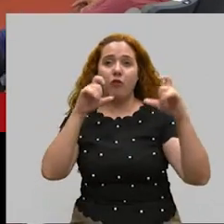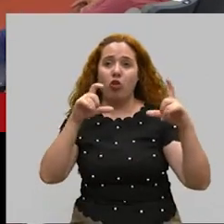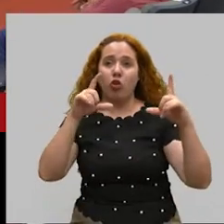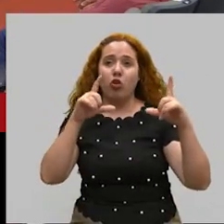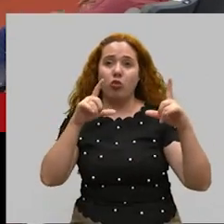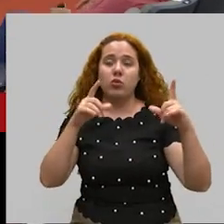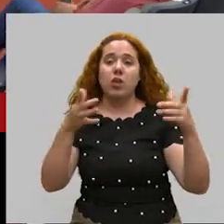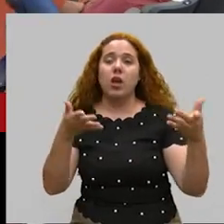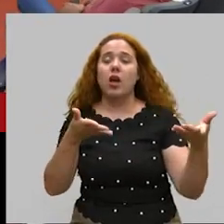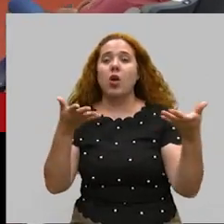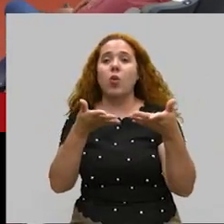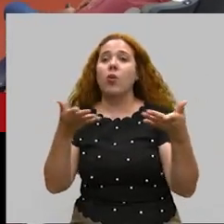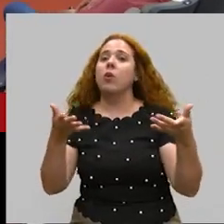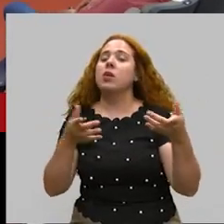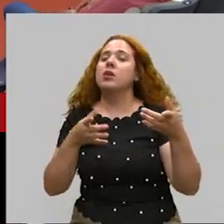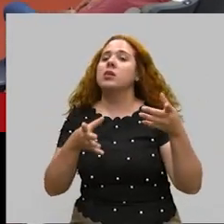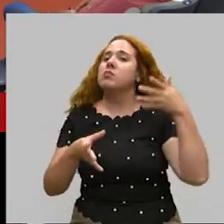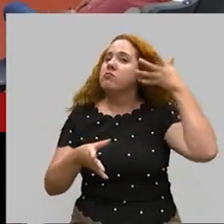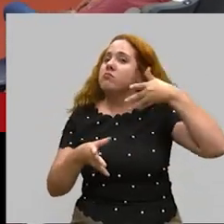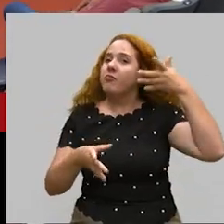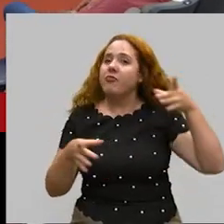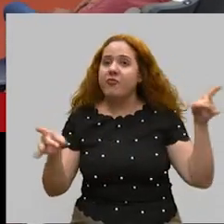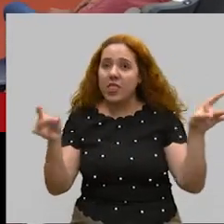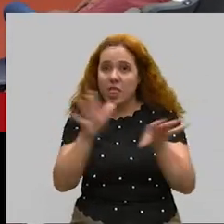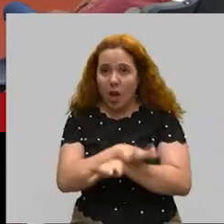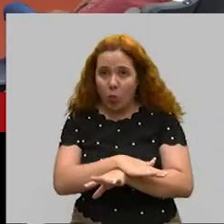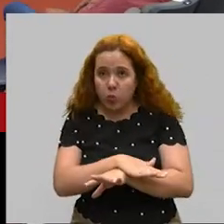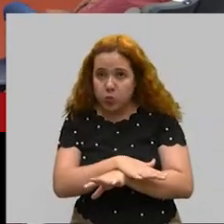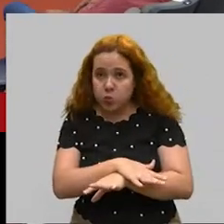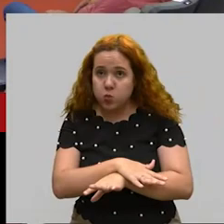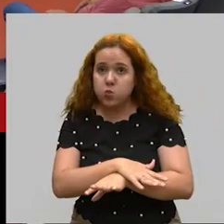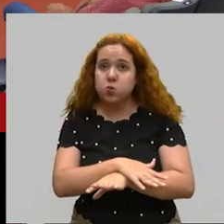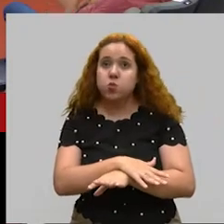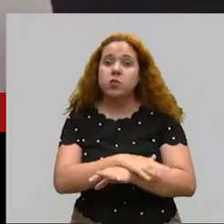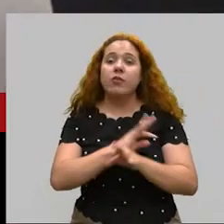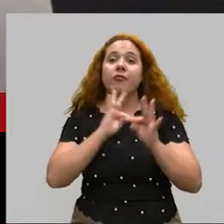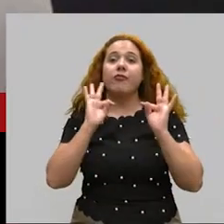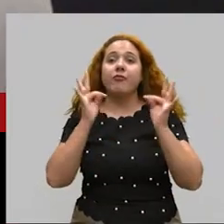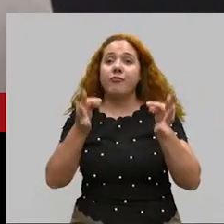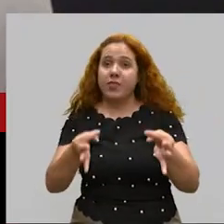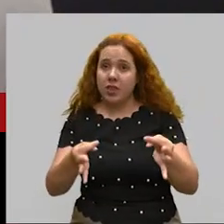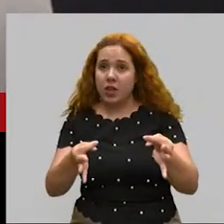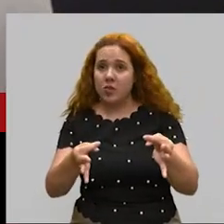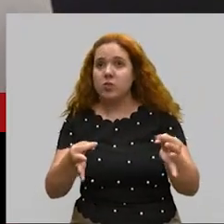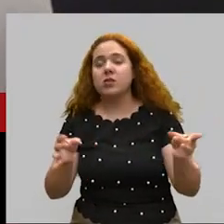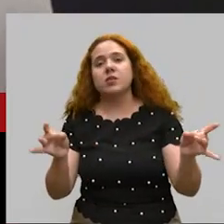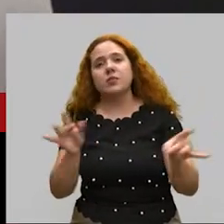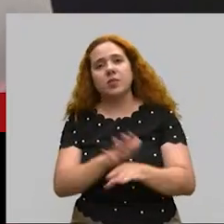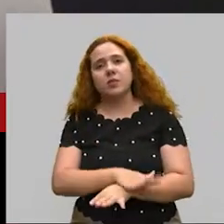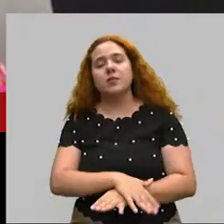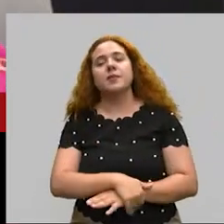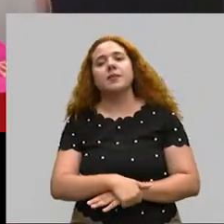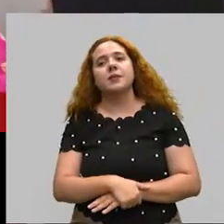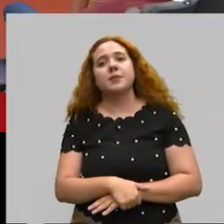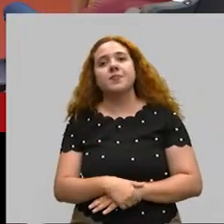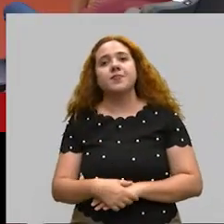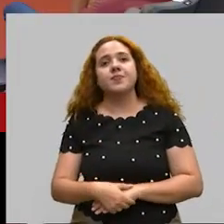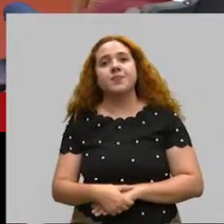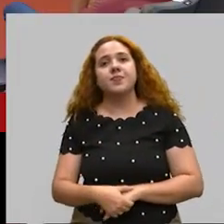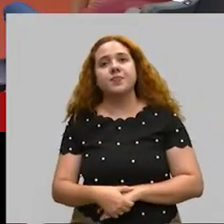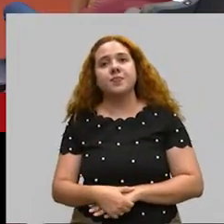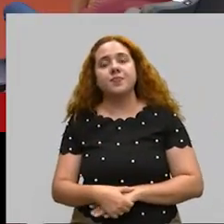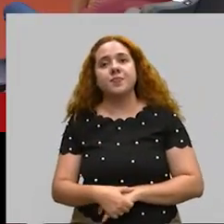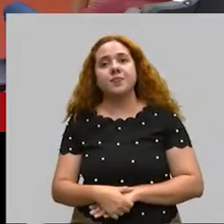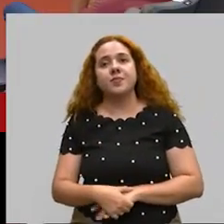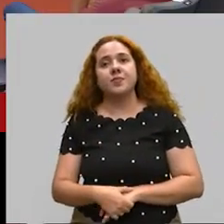passar pras considerações finais do Fernando e na sequência Nós faremos o encerramento coletivo do debate público você quer pegar